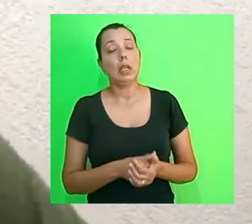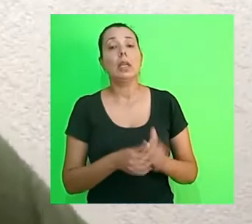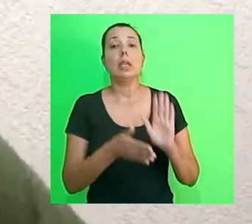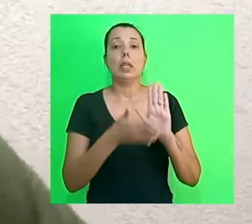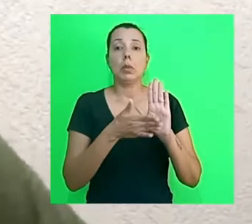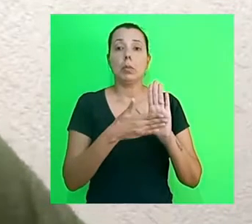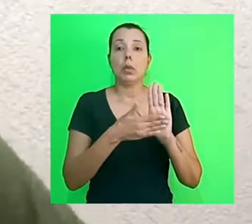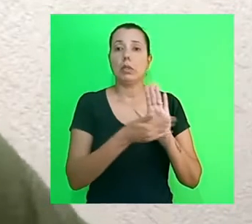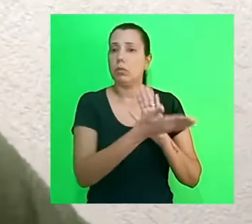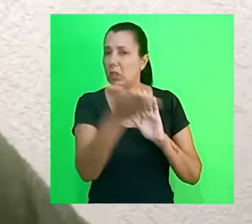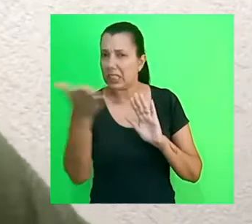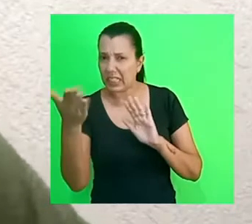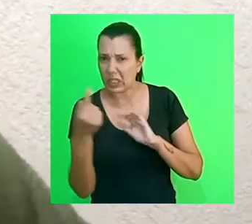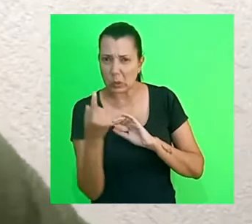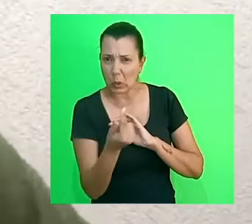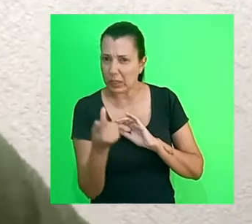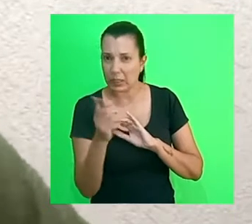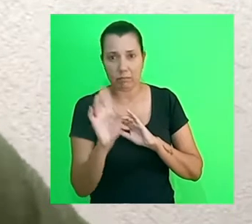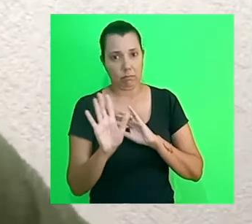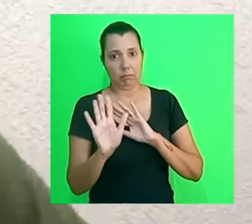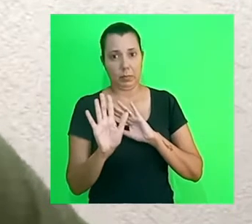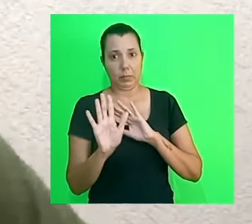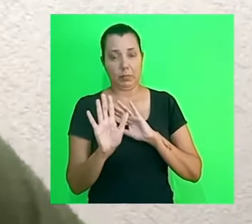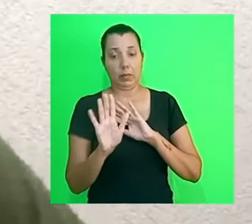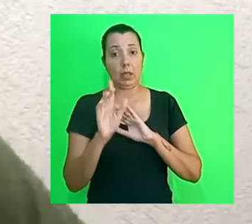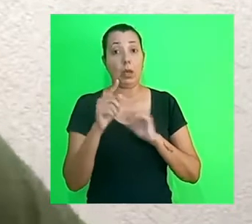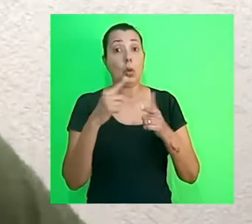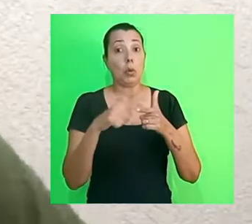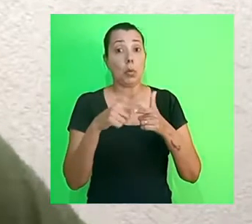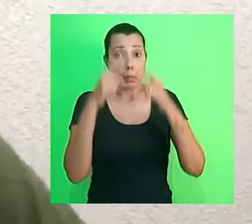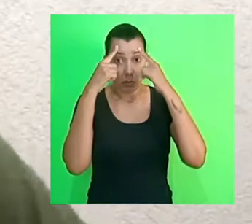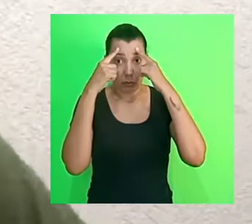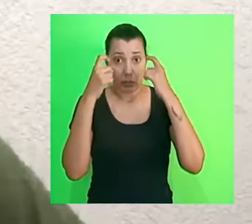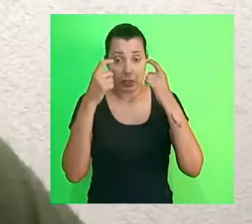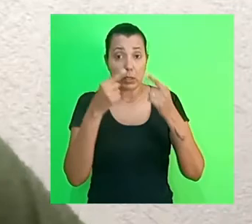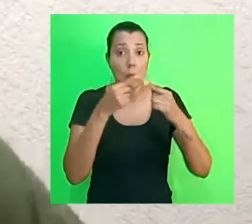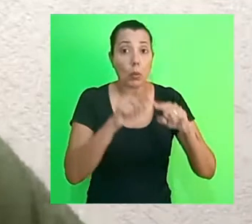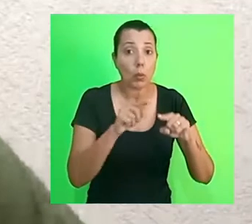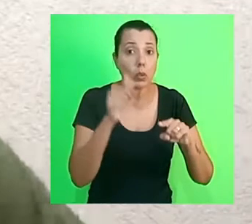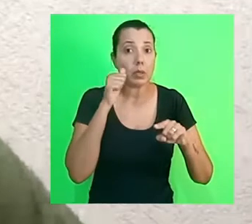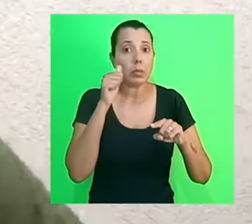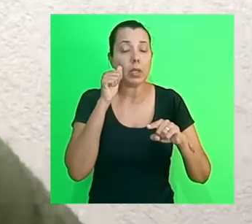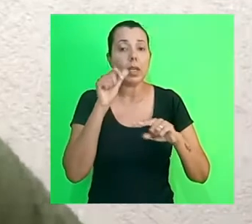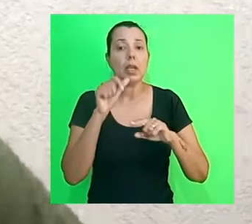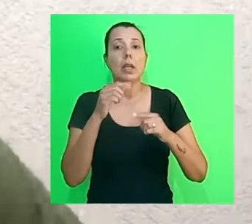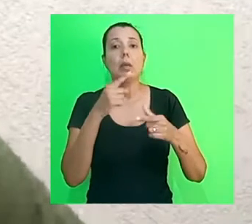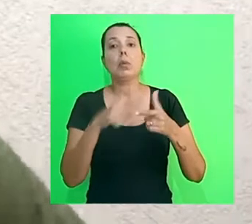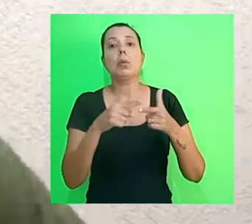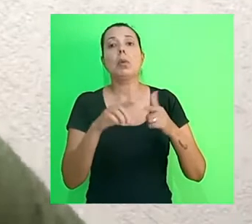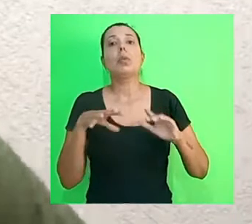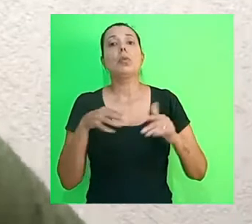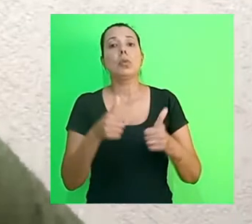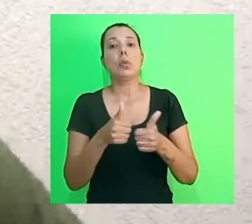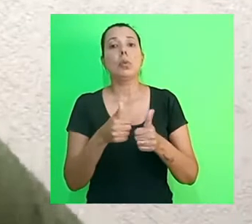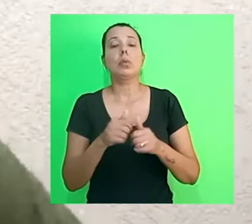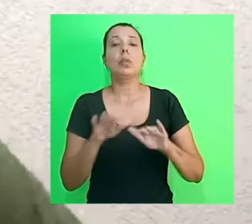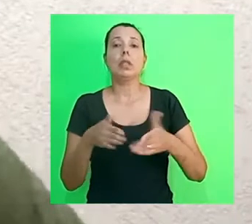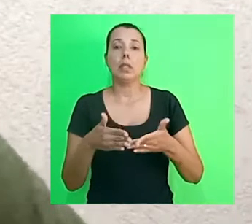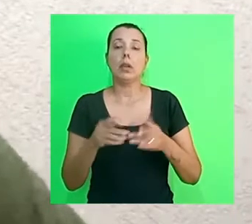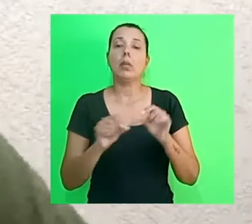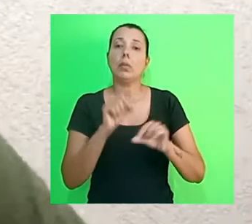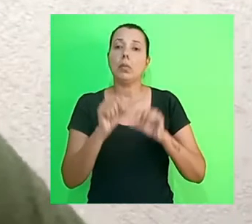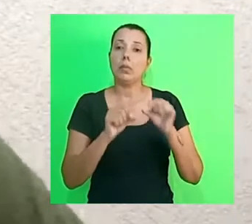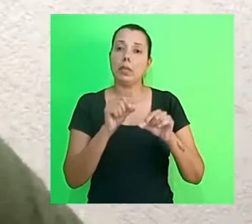levando para a categoria, dizendo para as mulheres e para a categoria, e para os homens também, é um programa